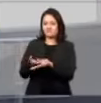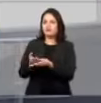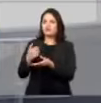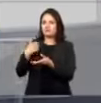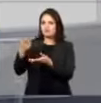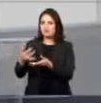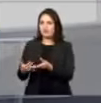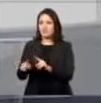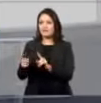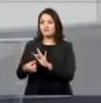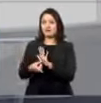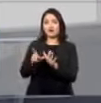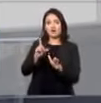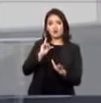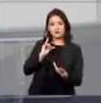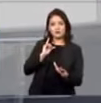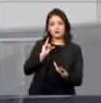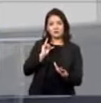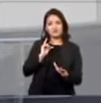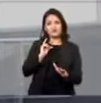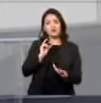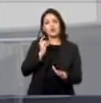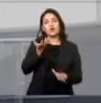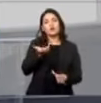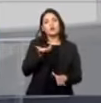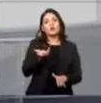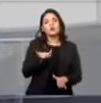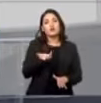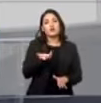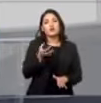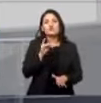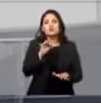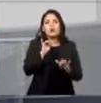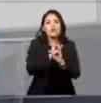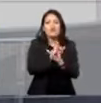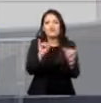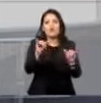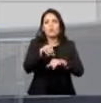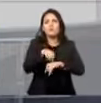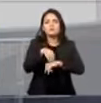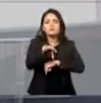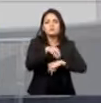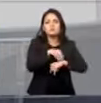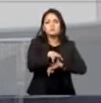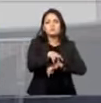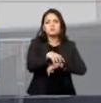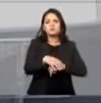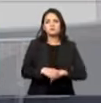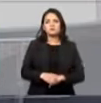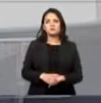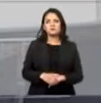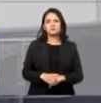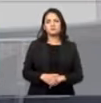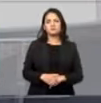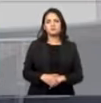Rede, eu queria dar apenas uma informação. Nós